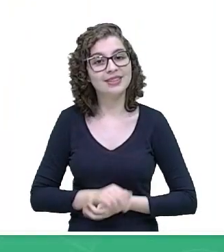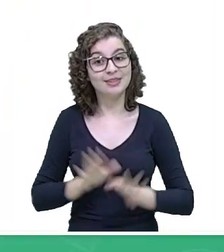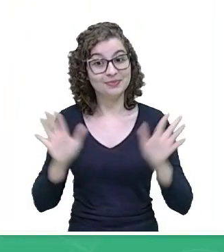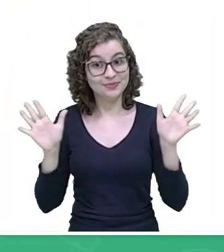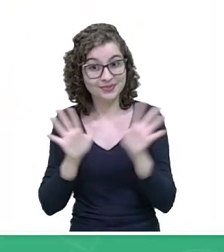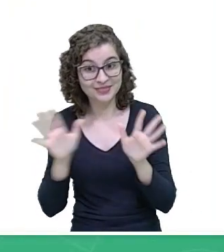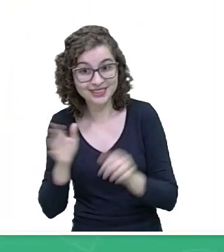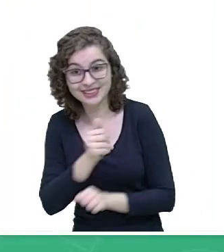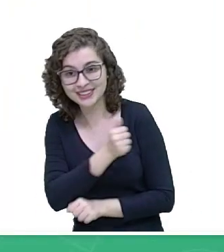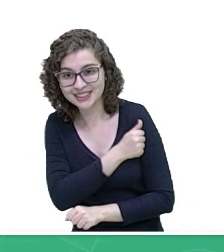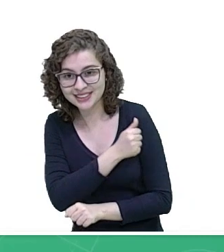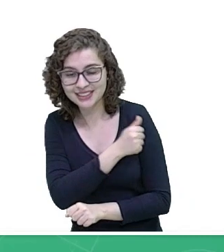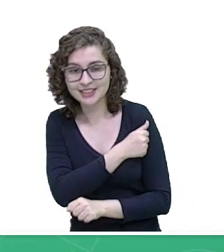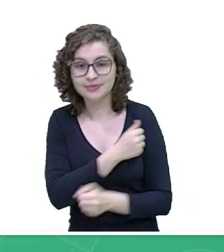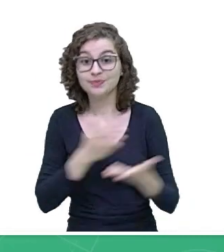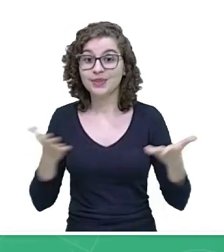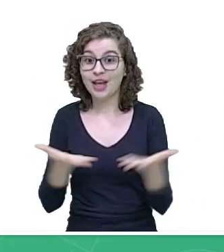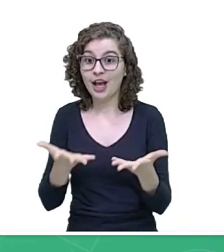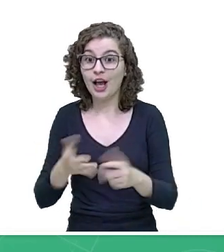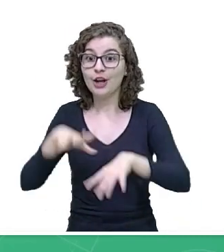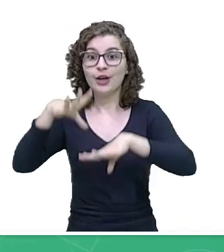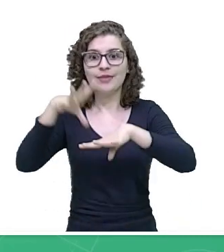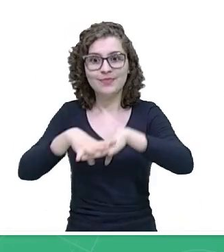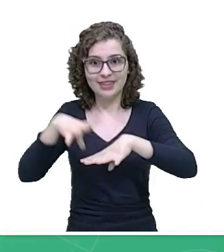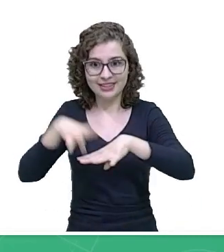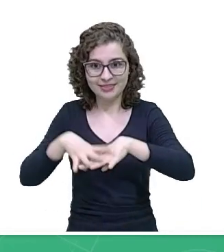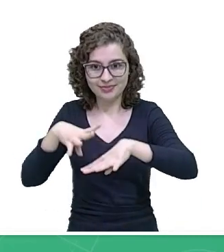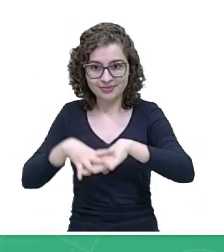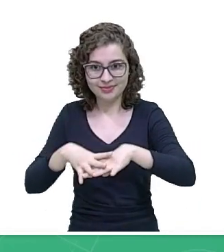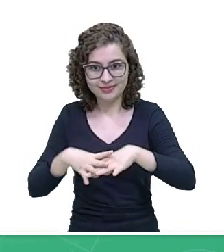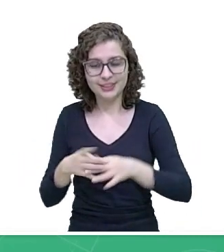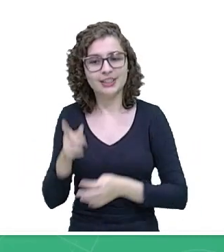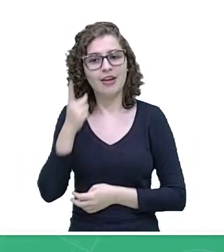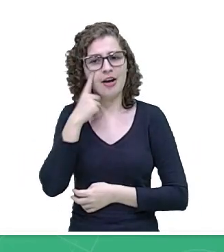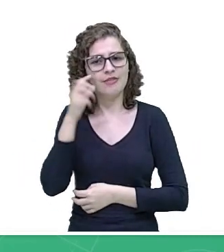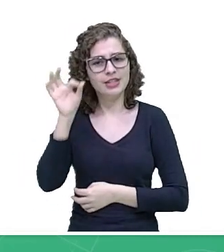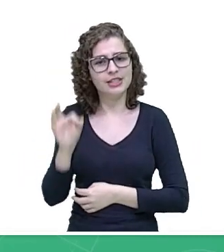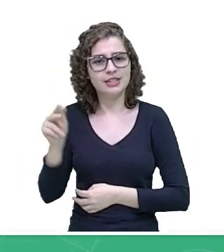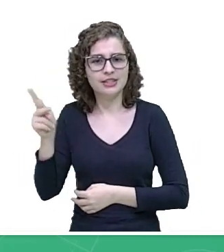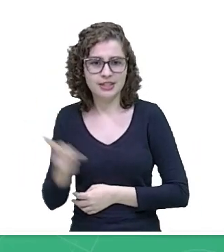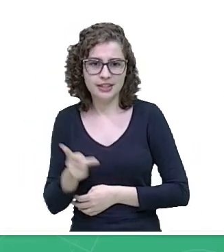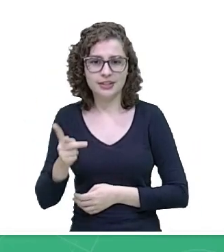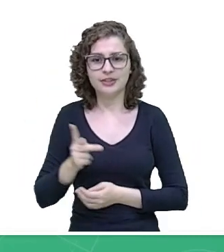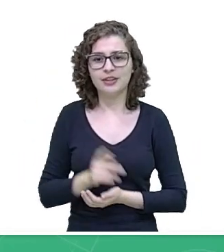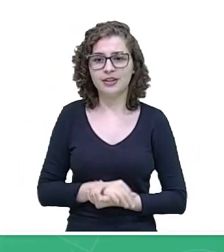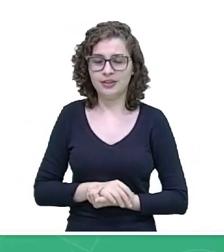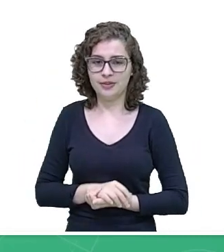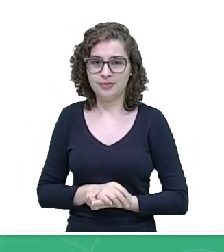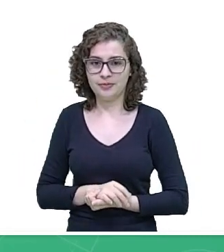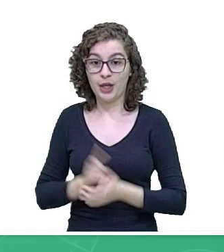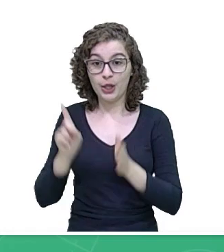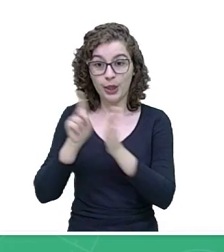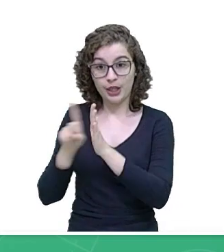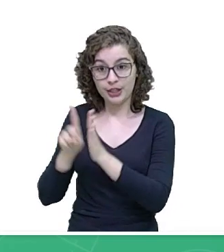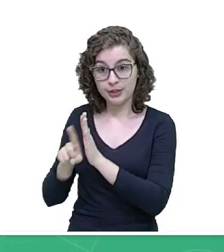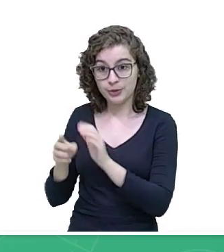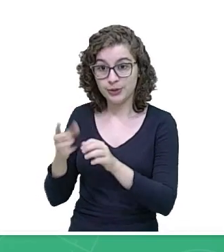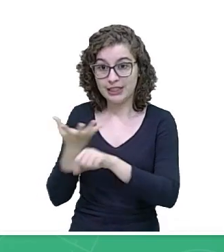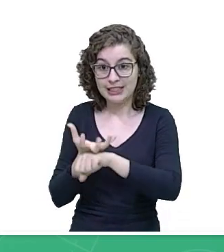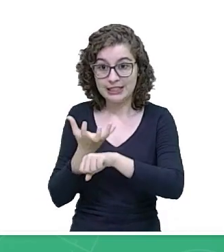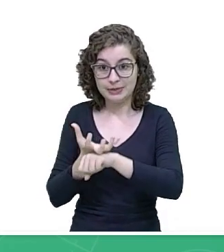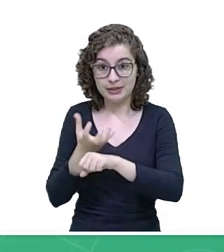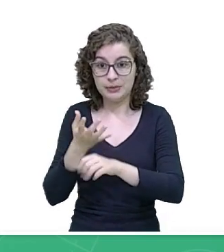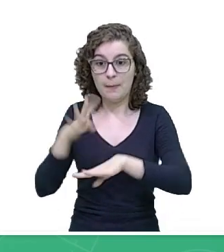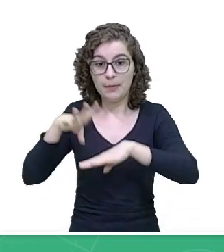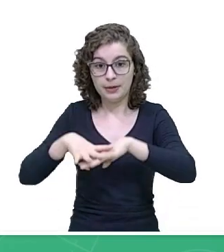Olá, alunos! Chegou a vez agora de matemática. Vamos fazer a correção das nossas questões de matemática. Eu